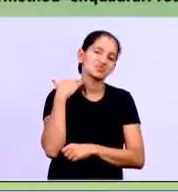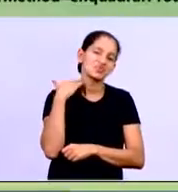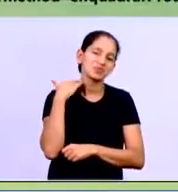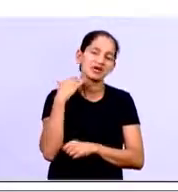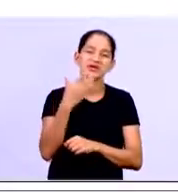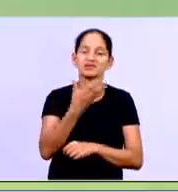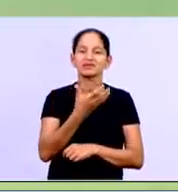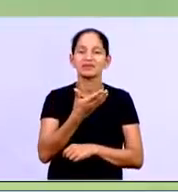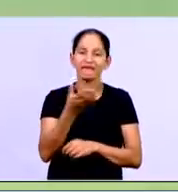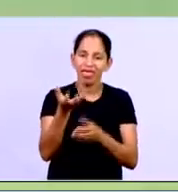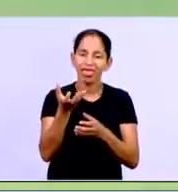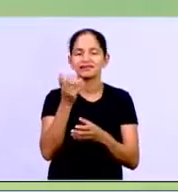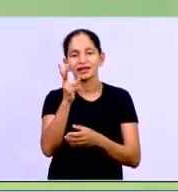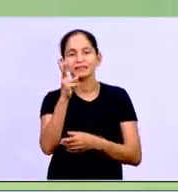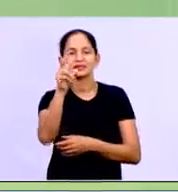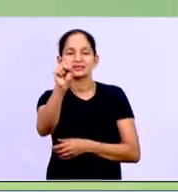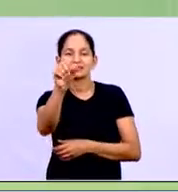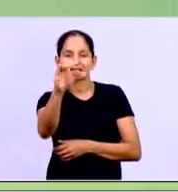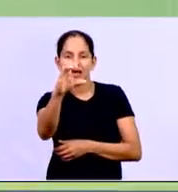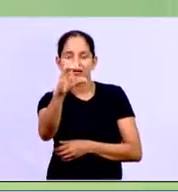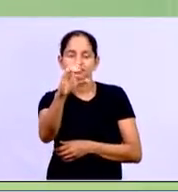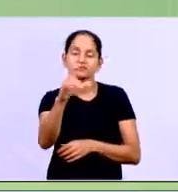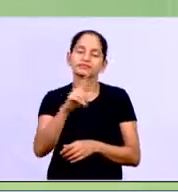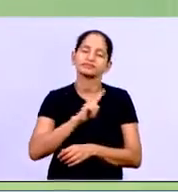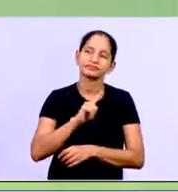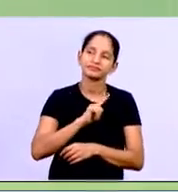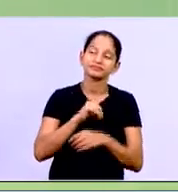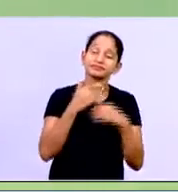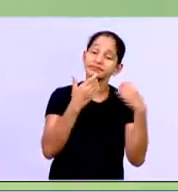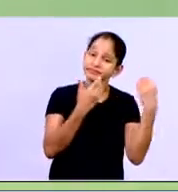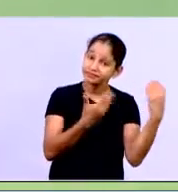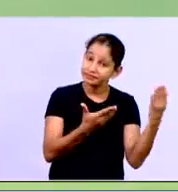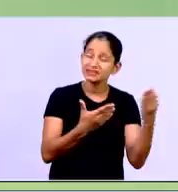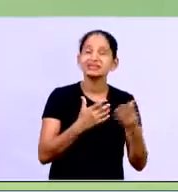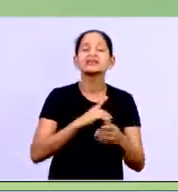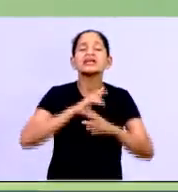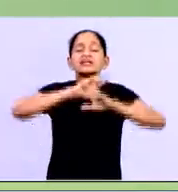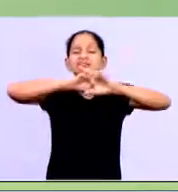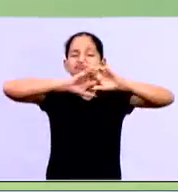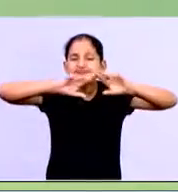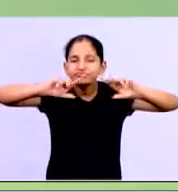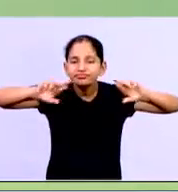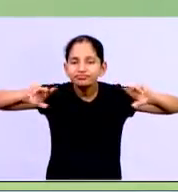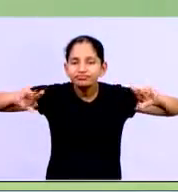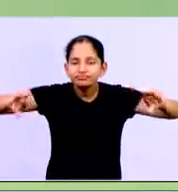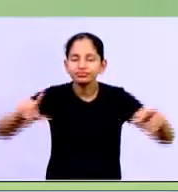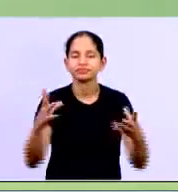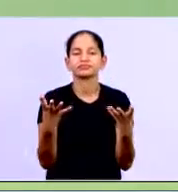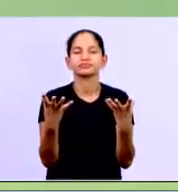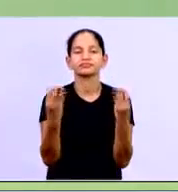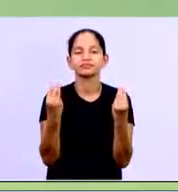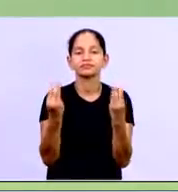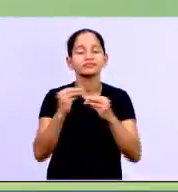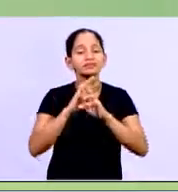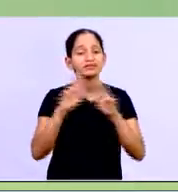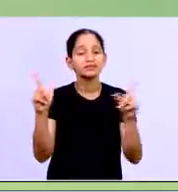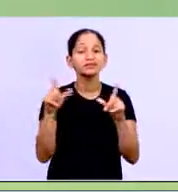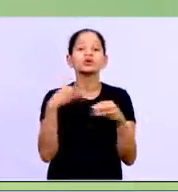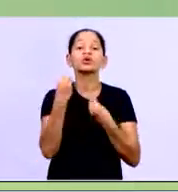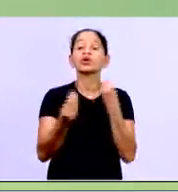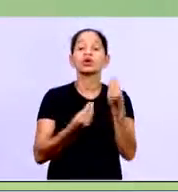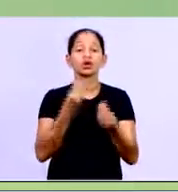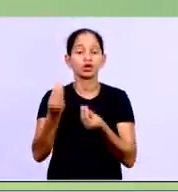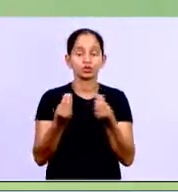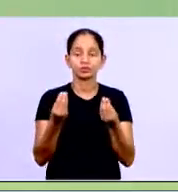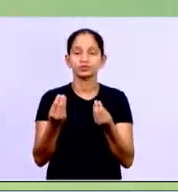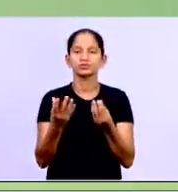amortização, o SAC. Ok? Mas como o Rafael disse, existem diferentes métodos para a gente calcular a amortização. E